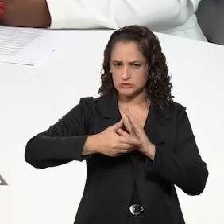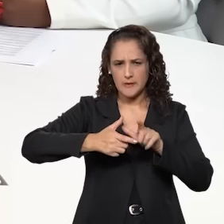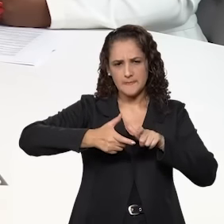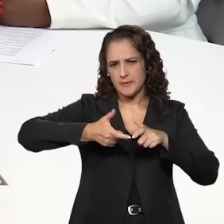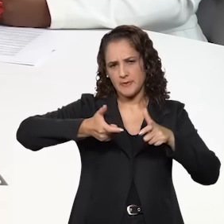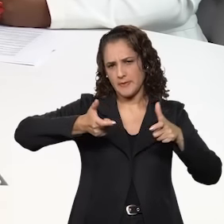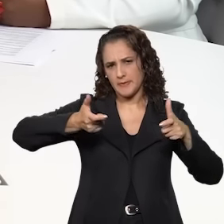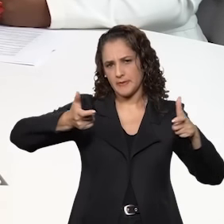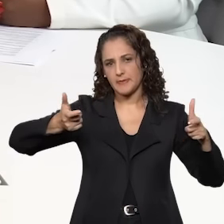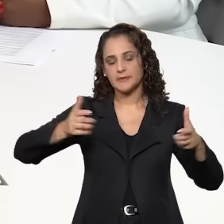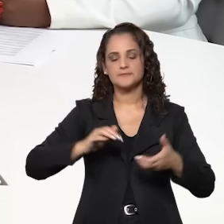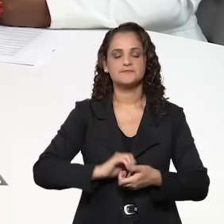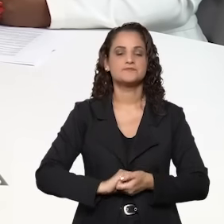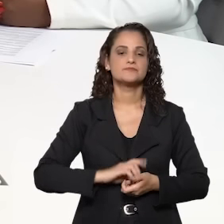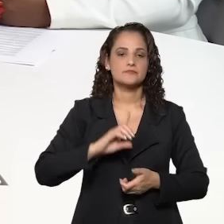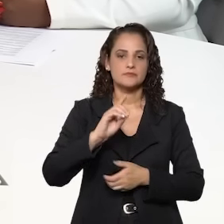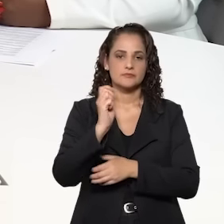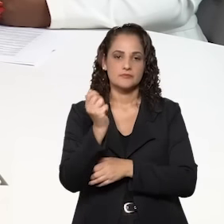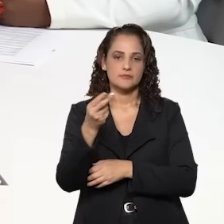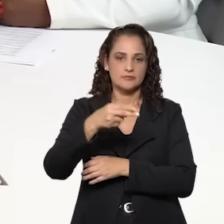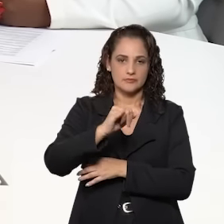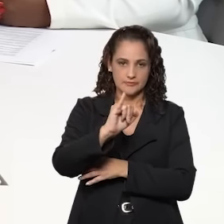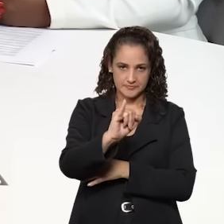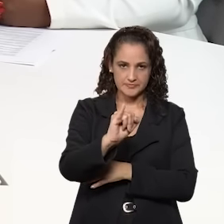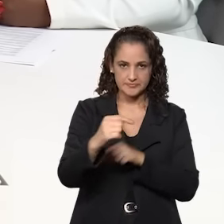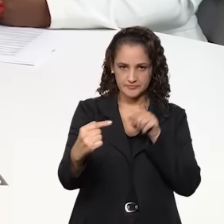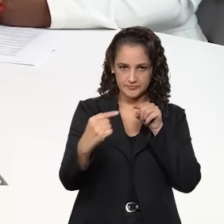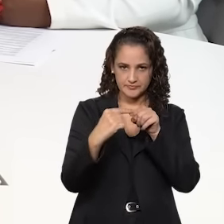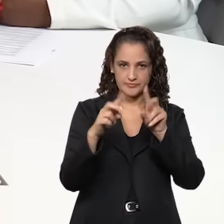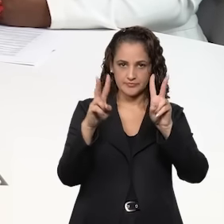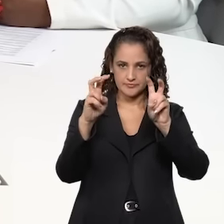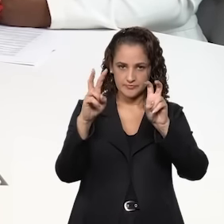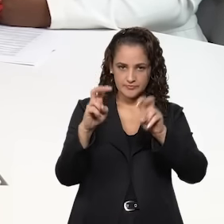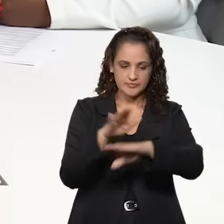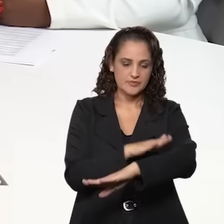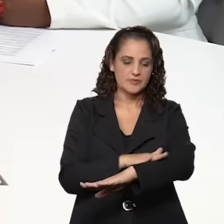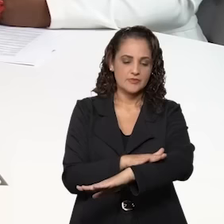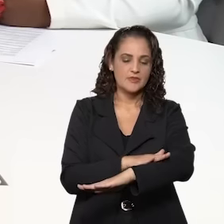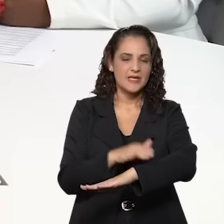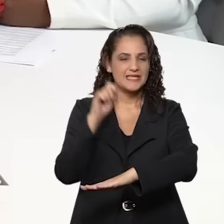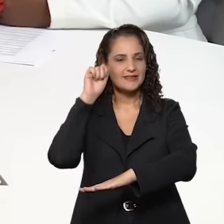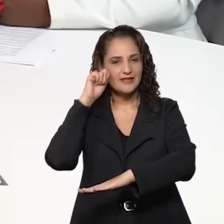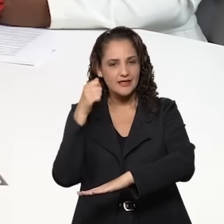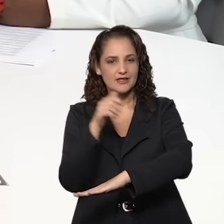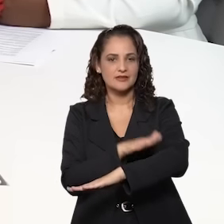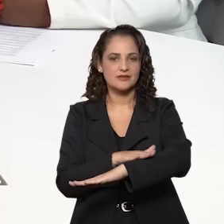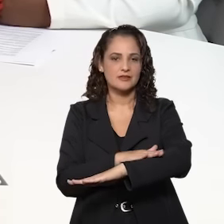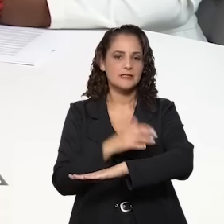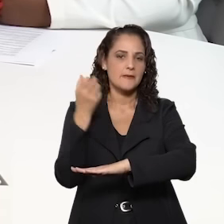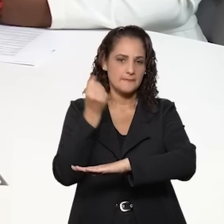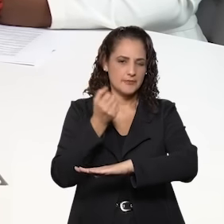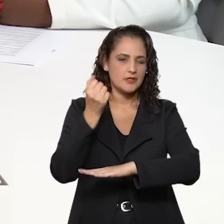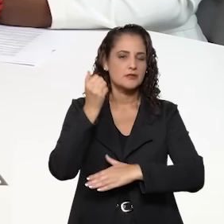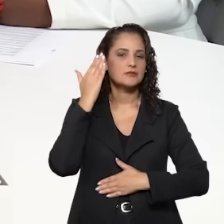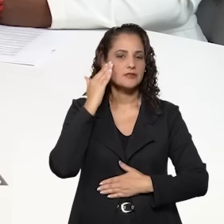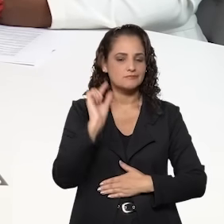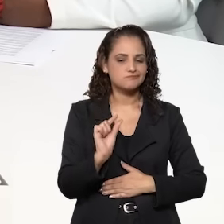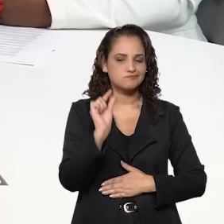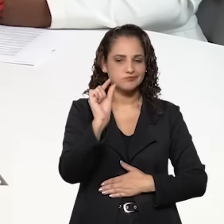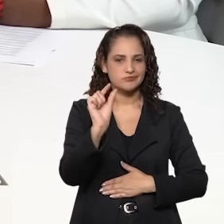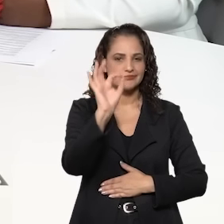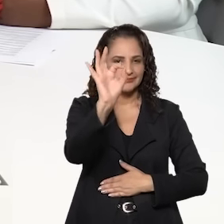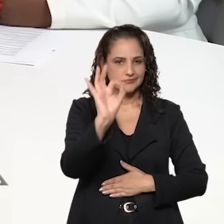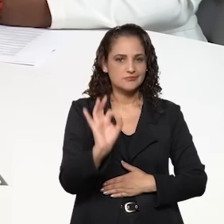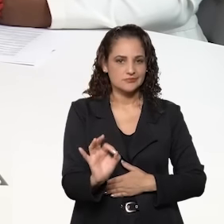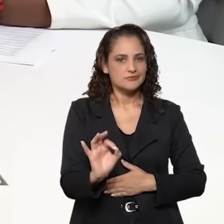ampliadas Ô Dani e ainda sobre esse assunto de Negritude branquitude a gente sabe que tem uma parcela